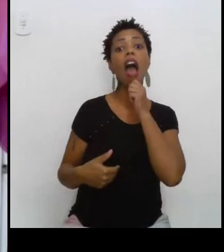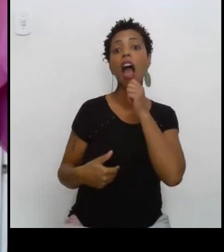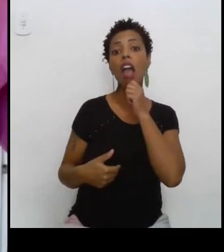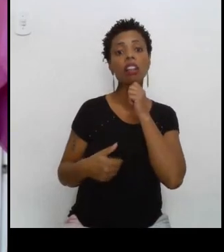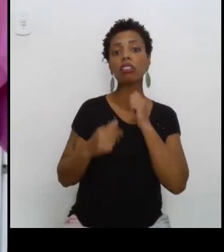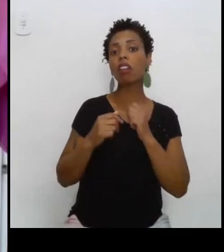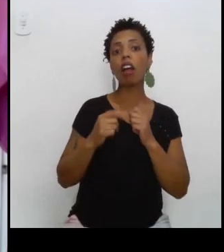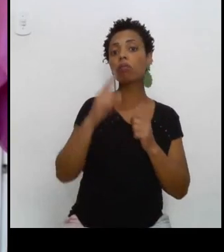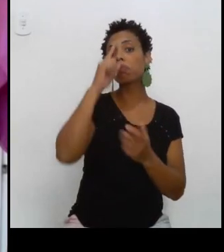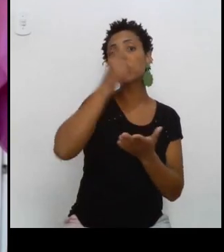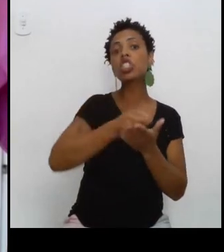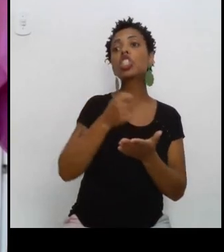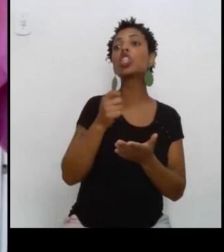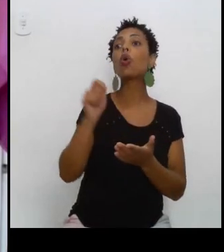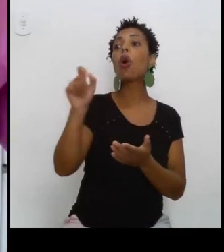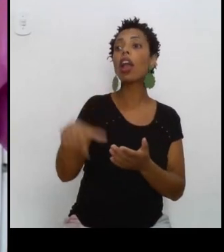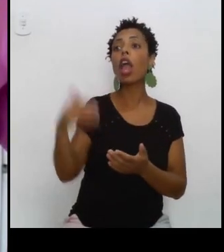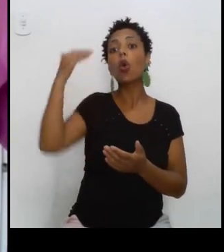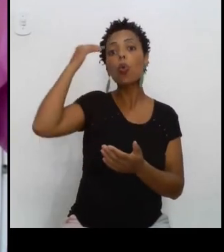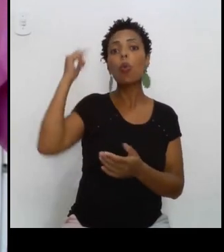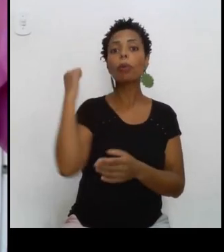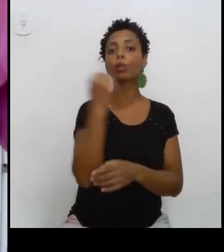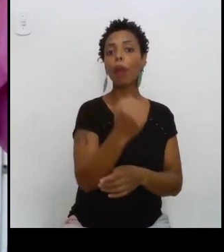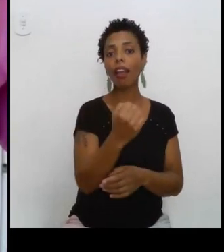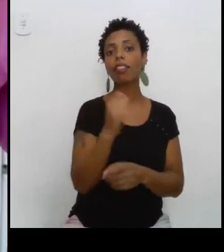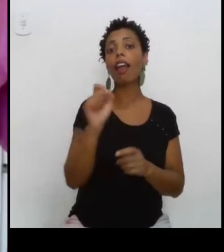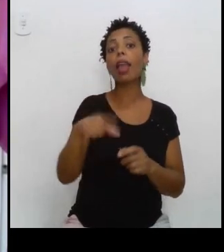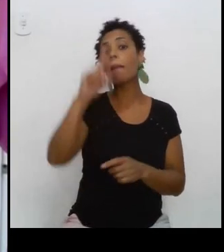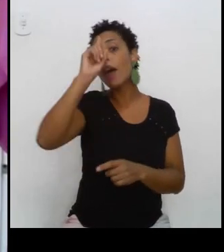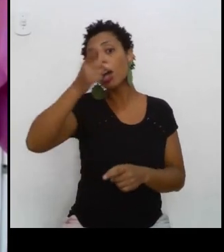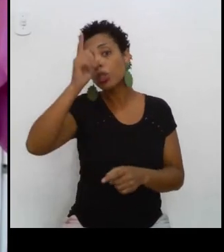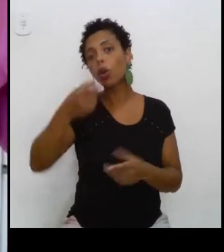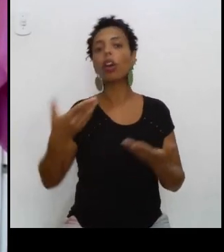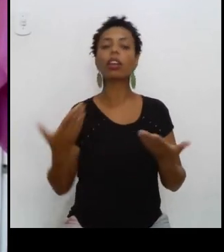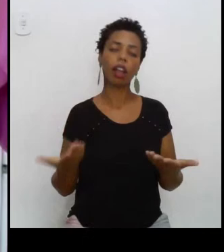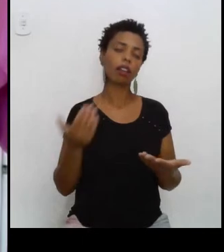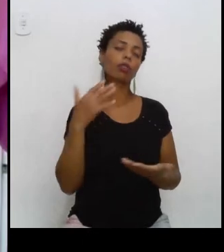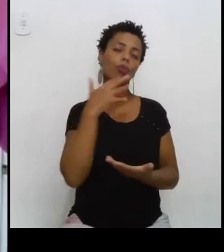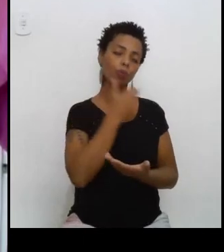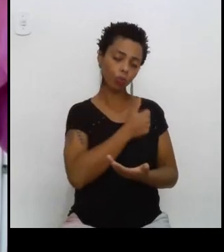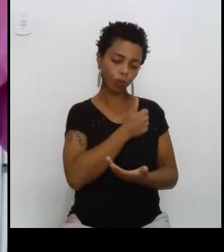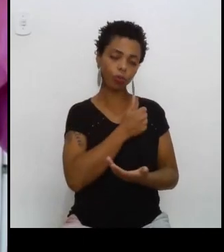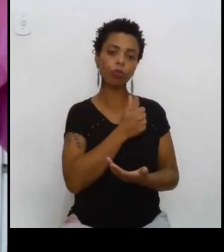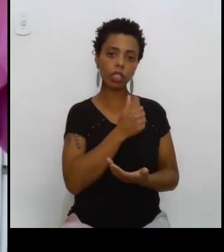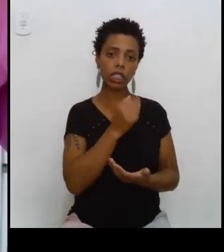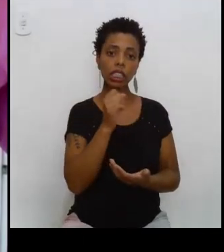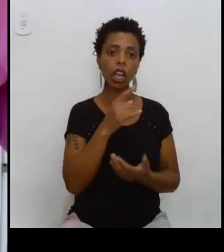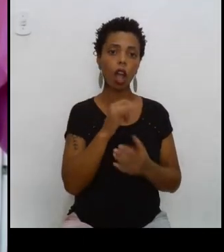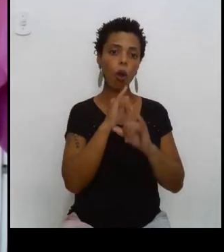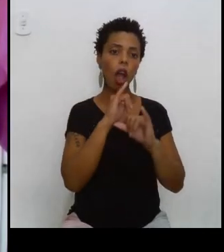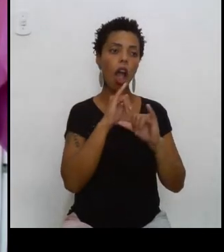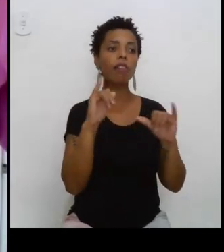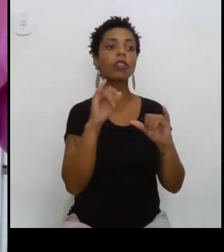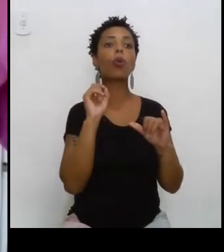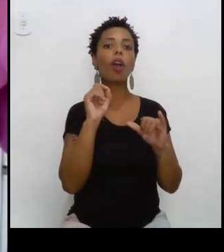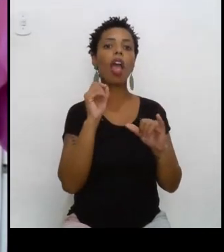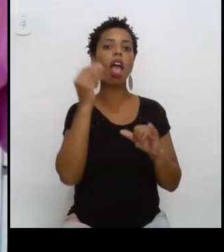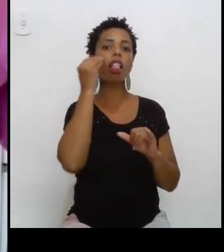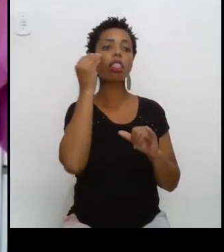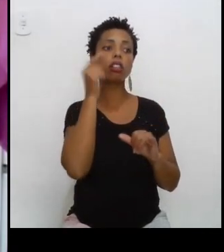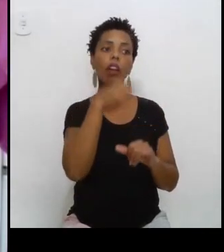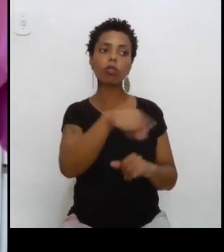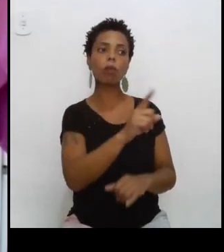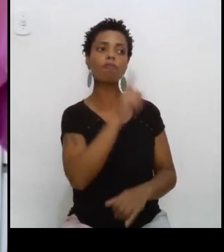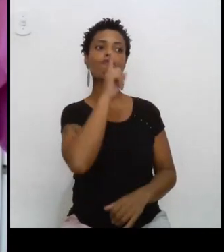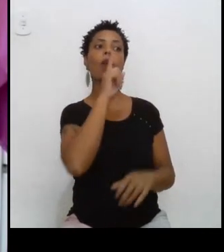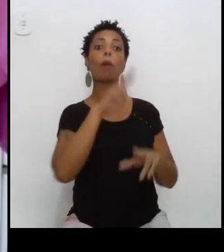isso tá muito associado se a gente entendeu o recado político do assassinato da Marielle era um recado de silenciamento do a voz de tudo que